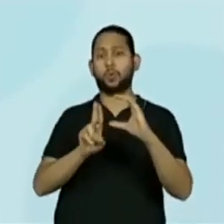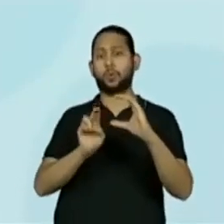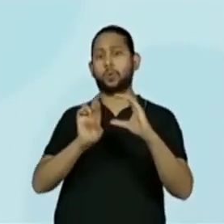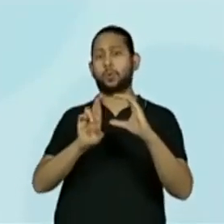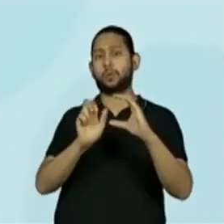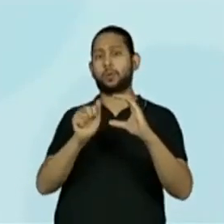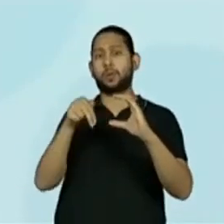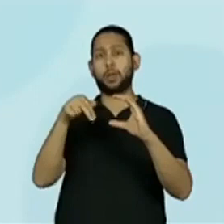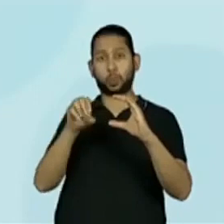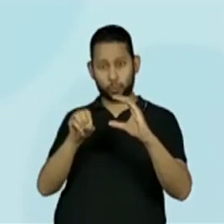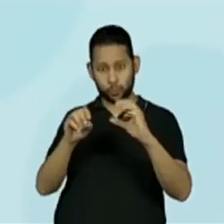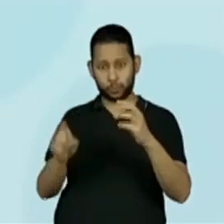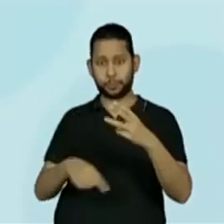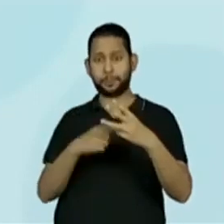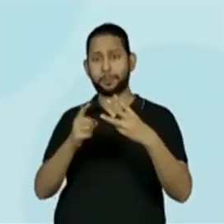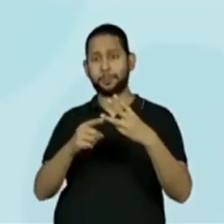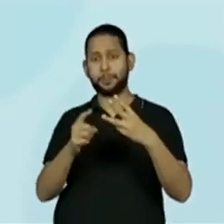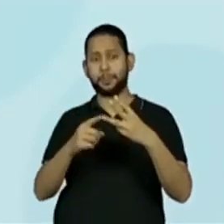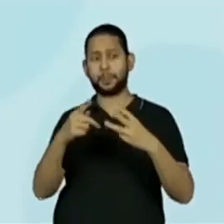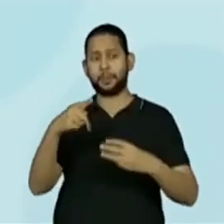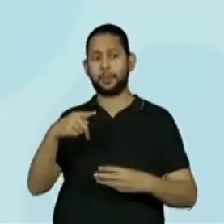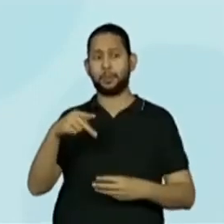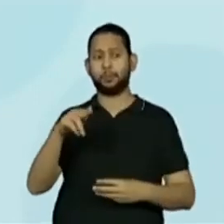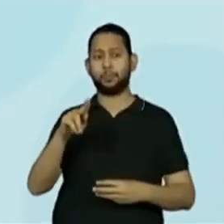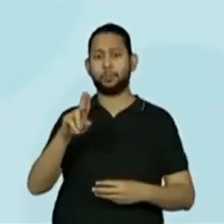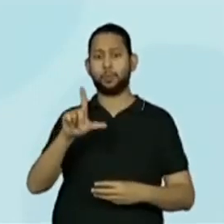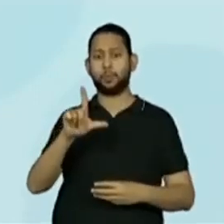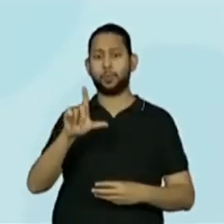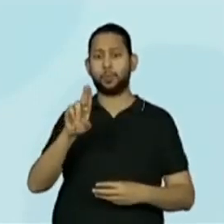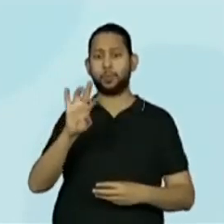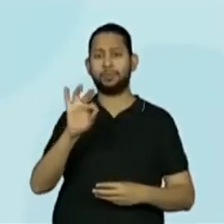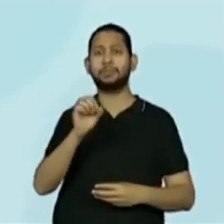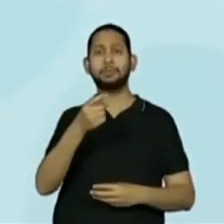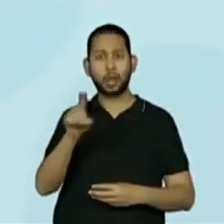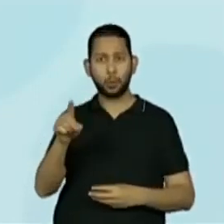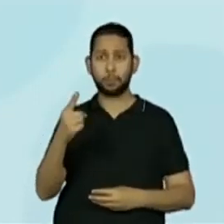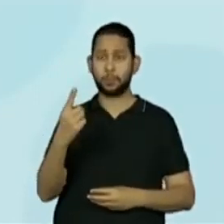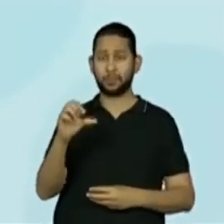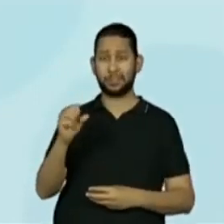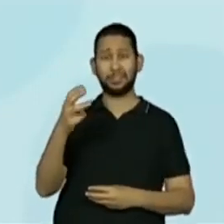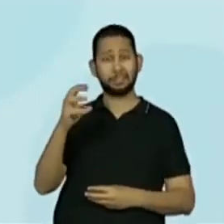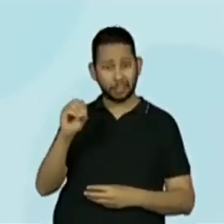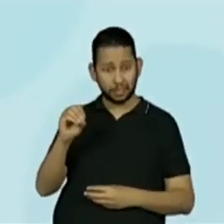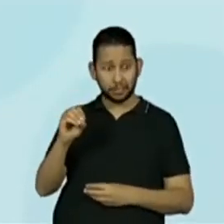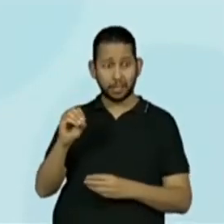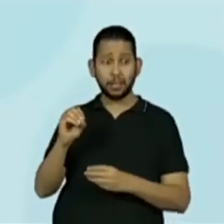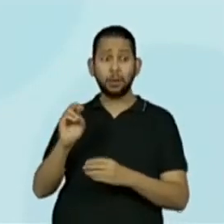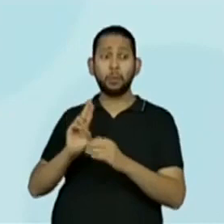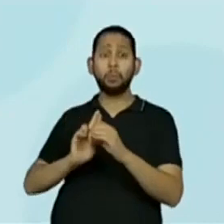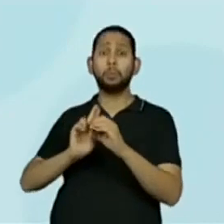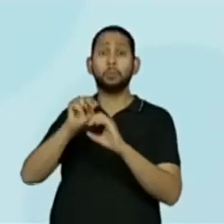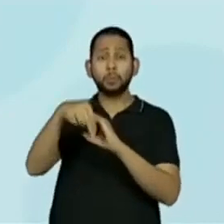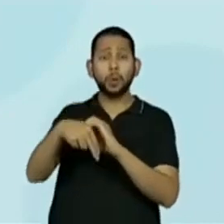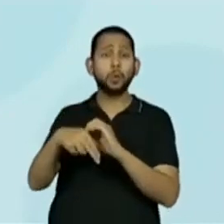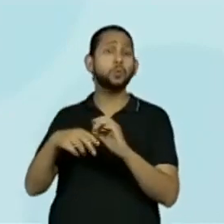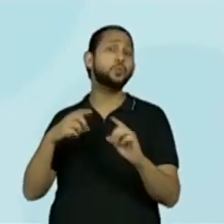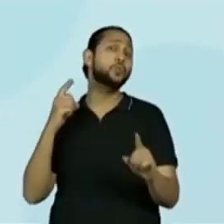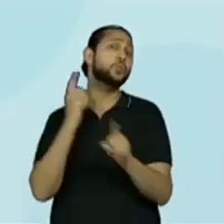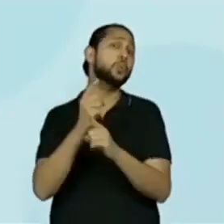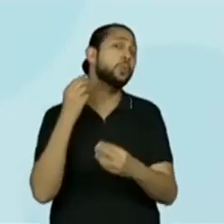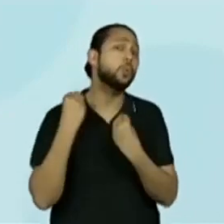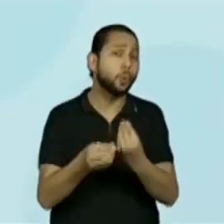1781 e o planeta anão Plutão em 1930, eles só foram descobertos depois que inventaram o